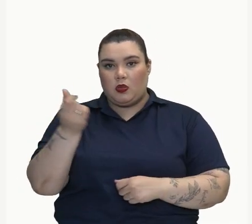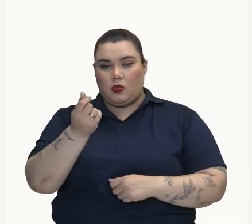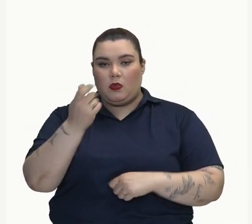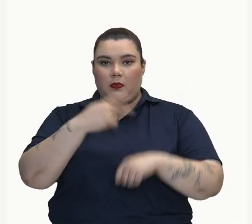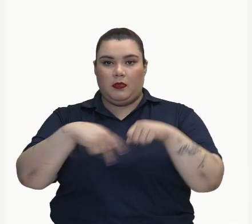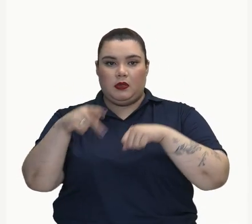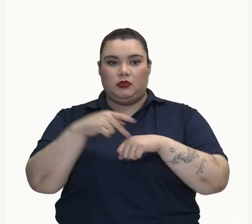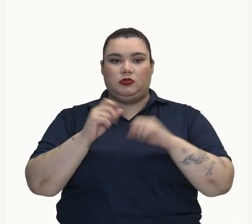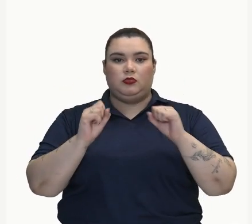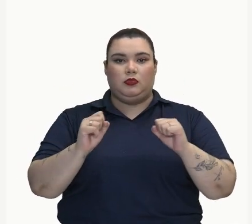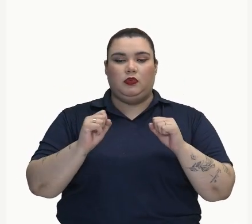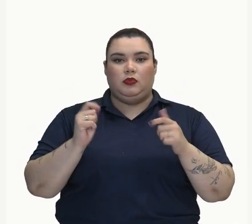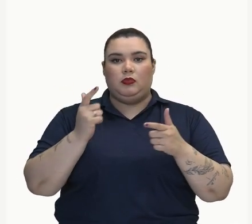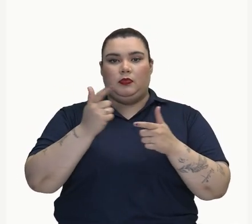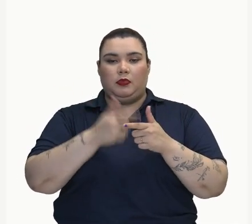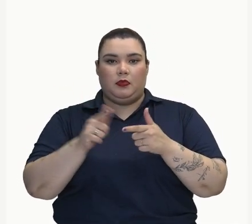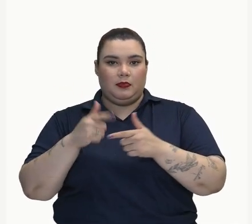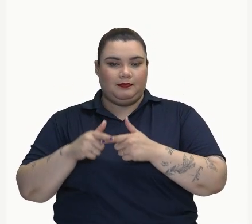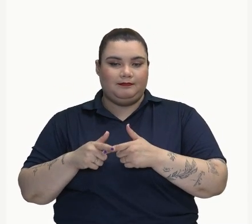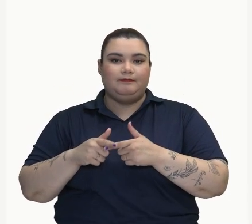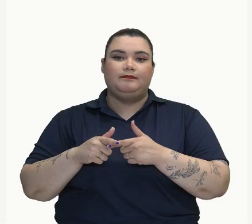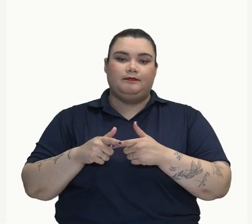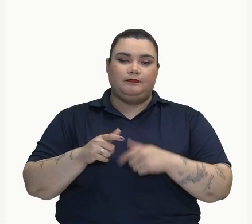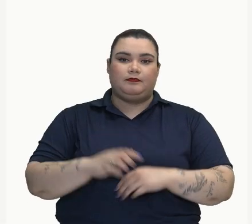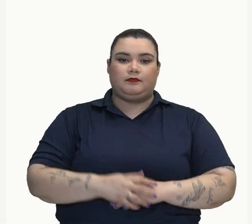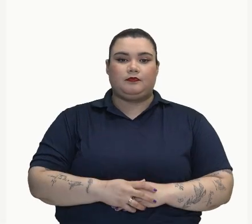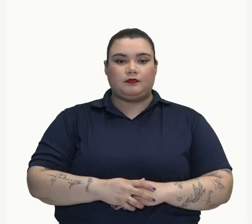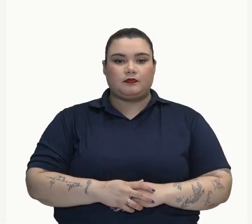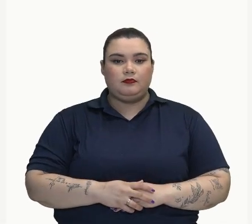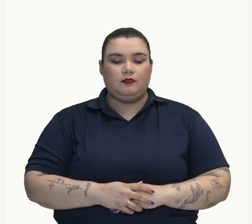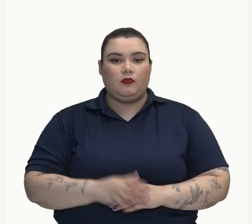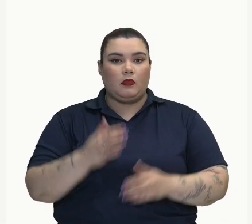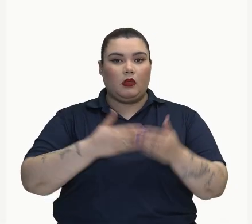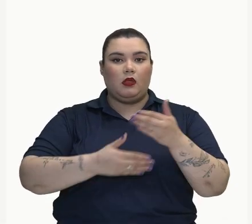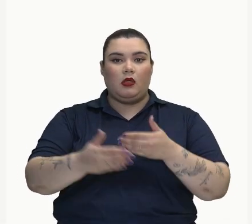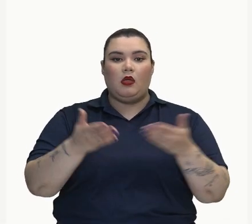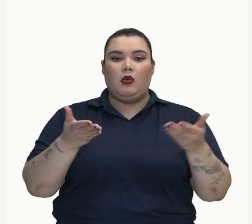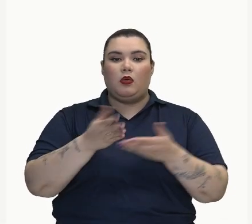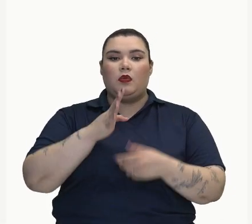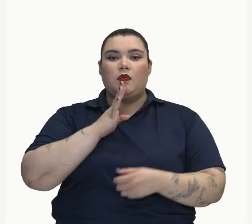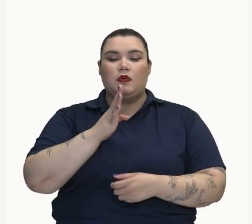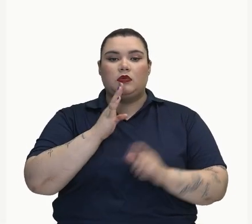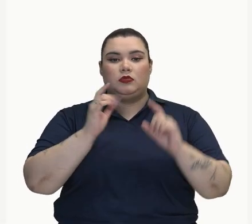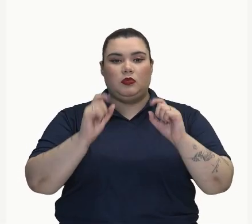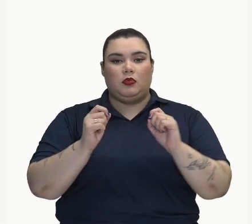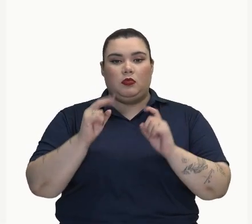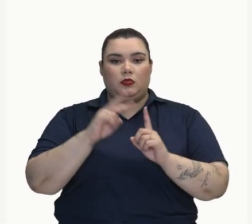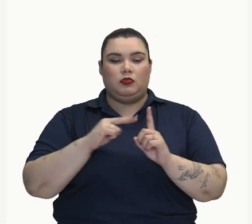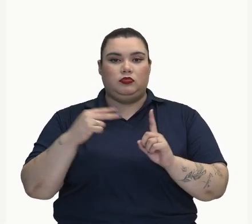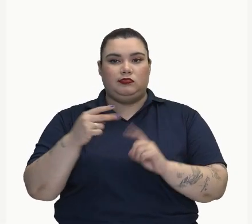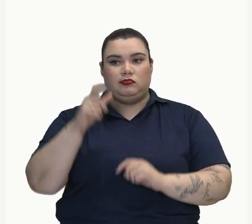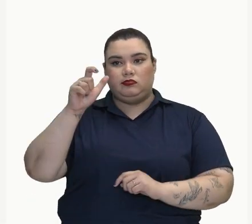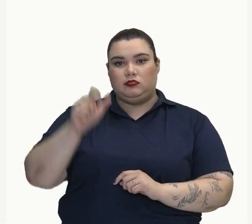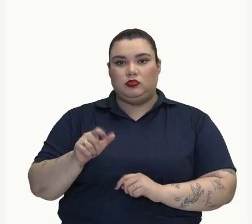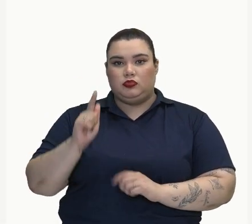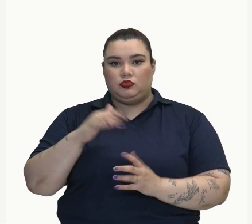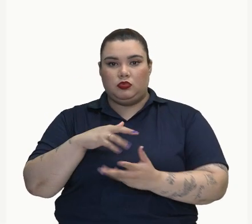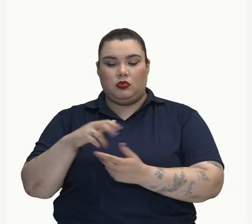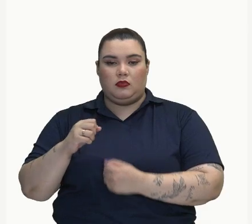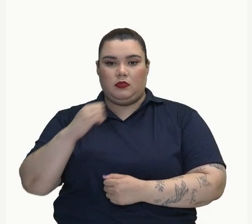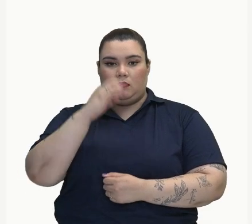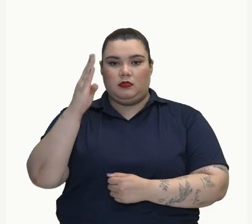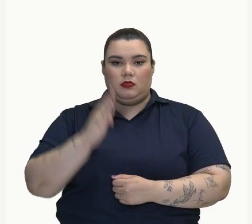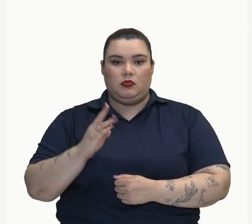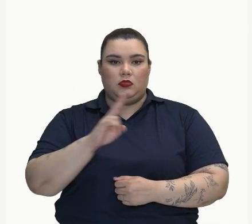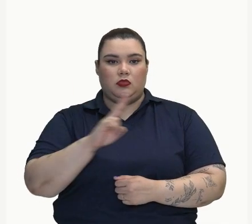de trabalhadores em outro. Continuando, vamos conhecer agora a visão de um dos maiores geógrafos brasileiros, o